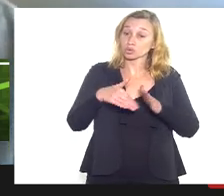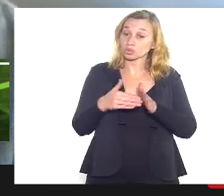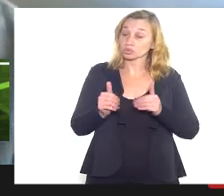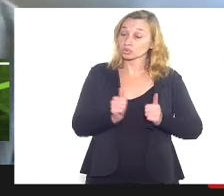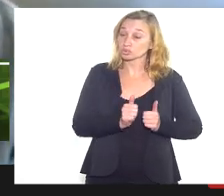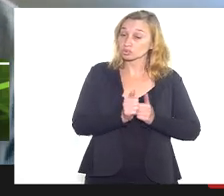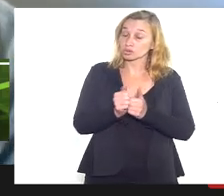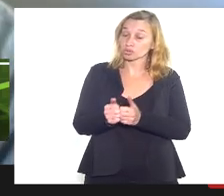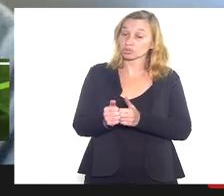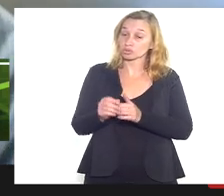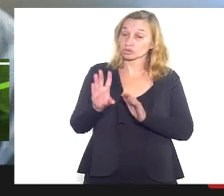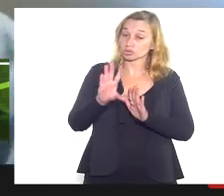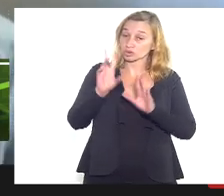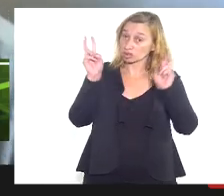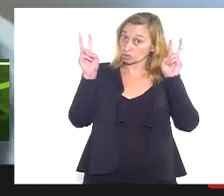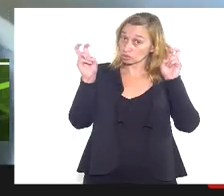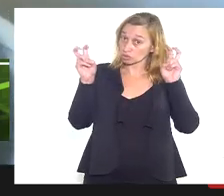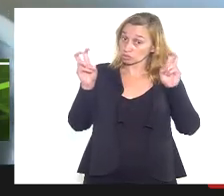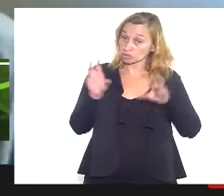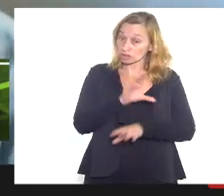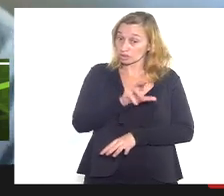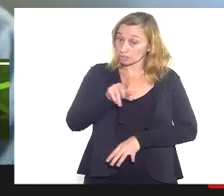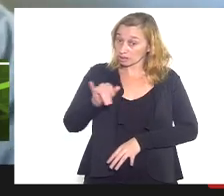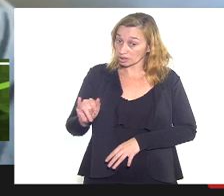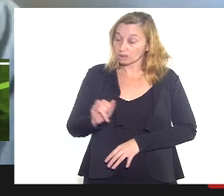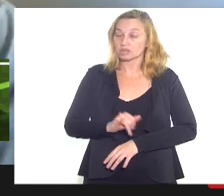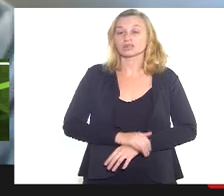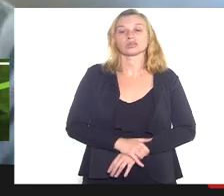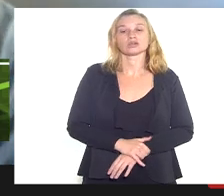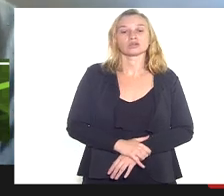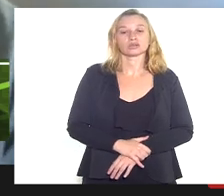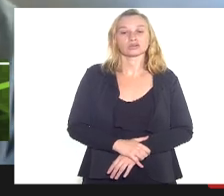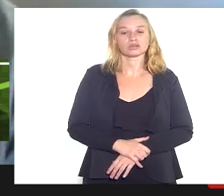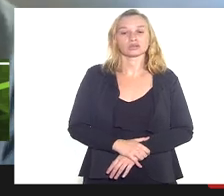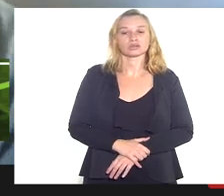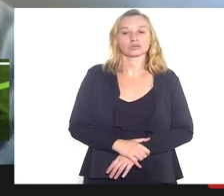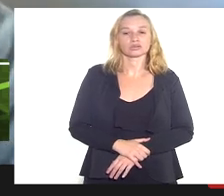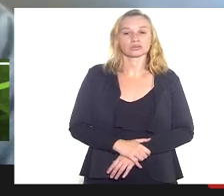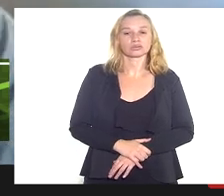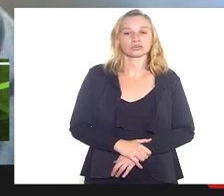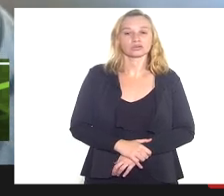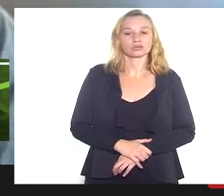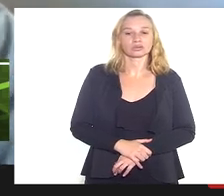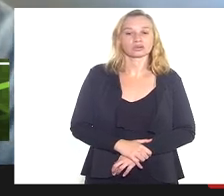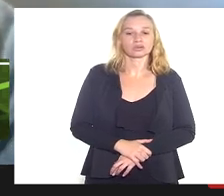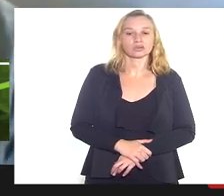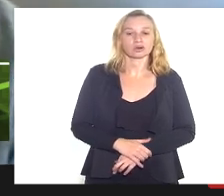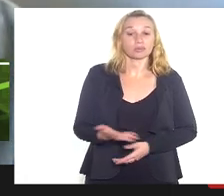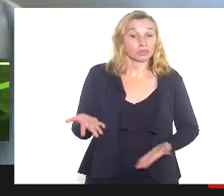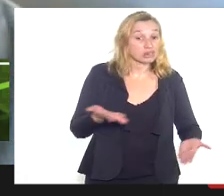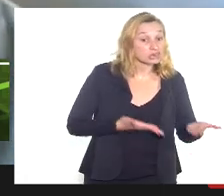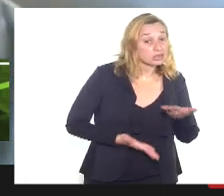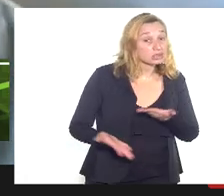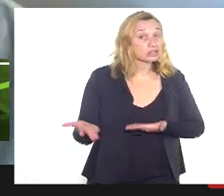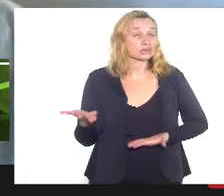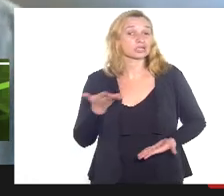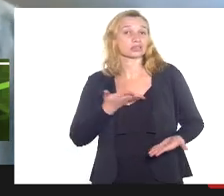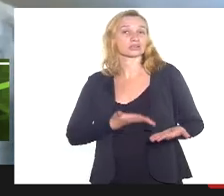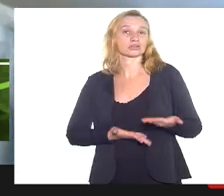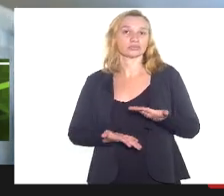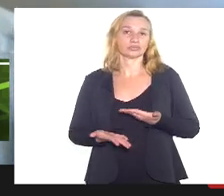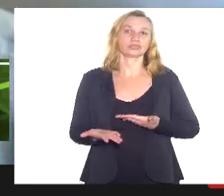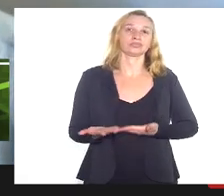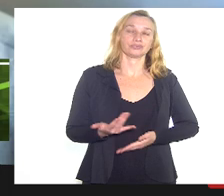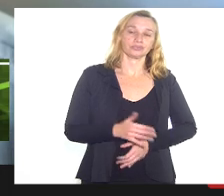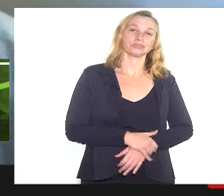esta CPI, que é o princípio da cordialidade e da parceria,